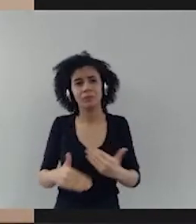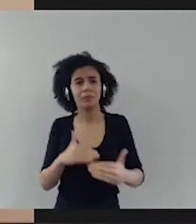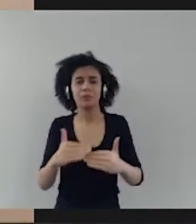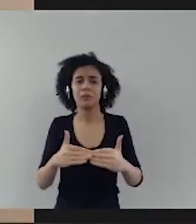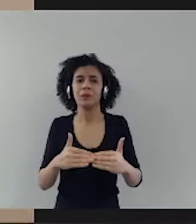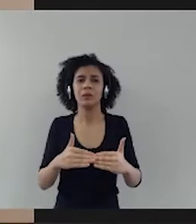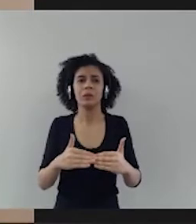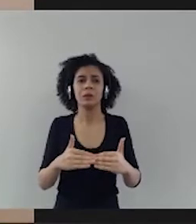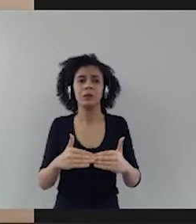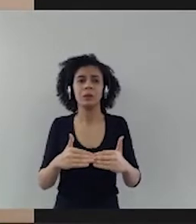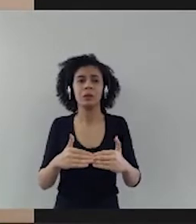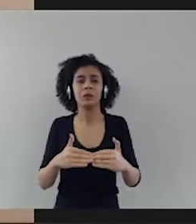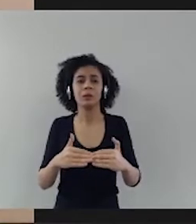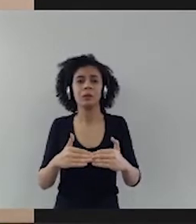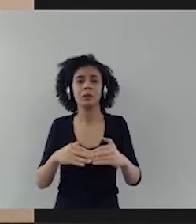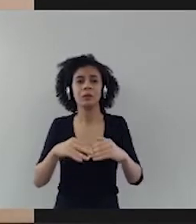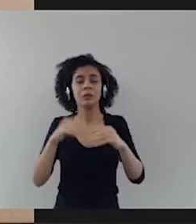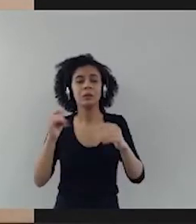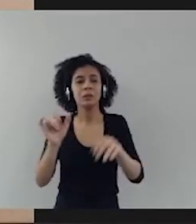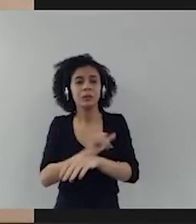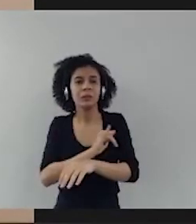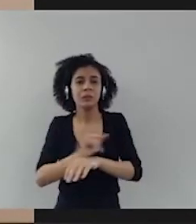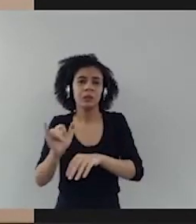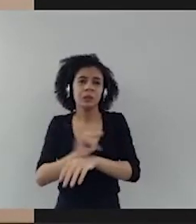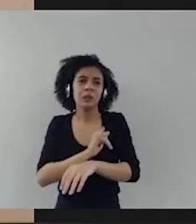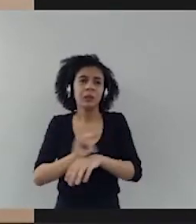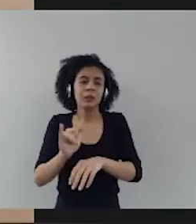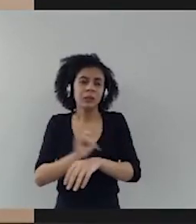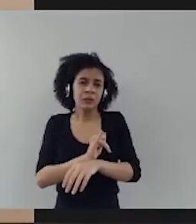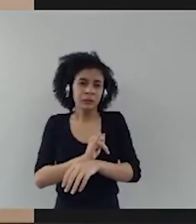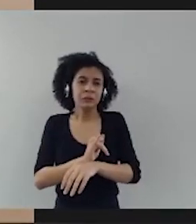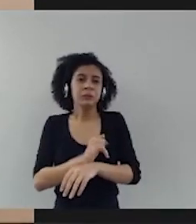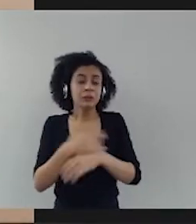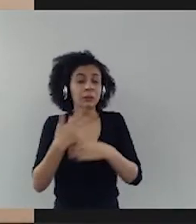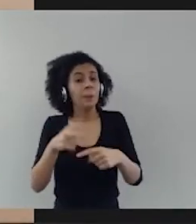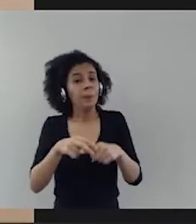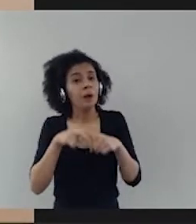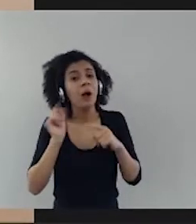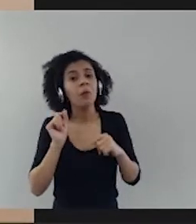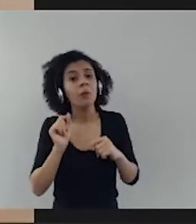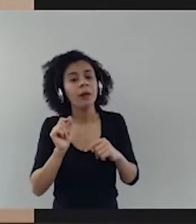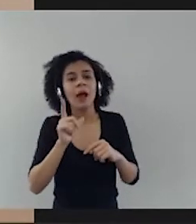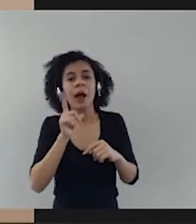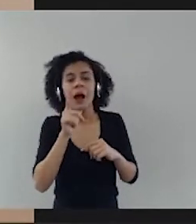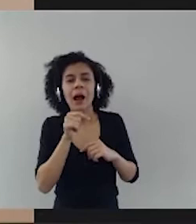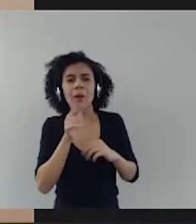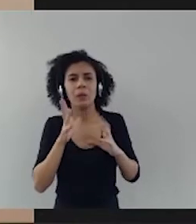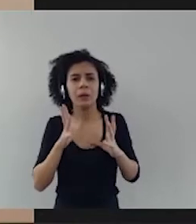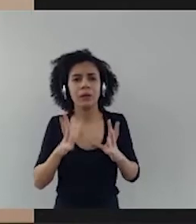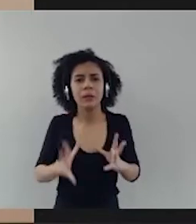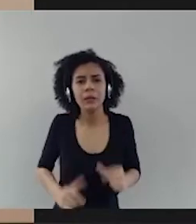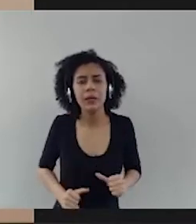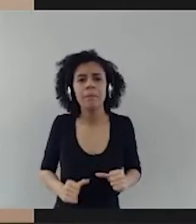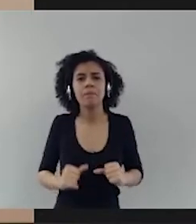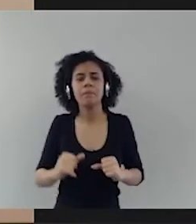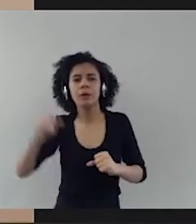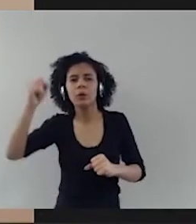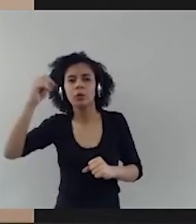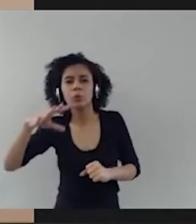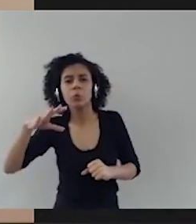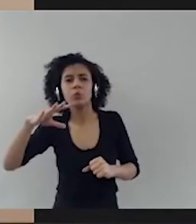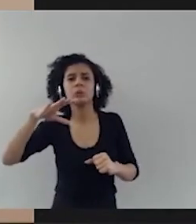alguns elementos que são estratégicos, e um deles é efetivamente o saneamento de forma